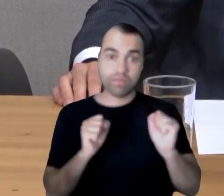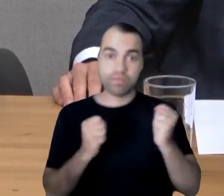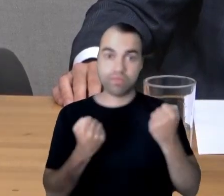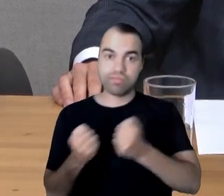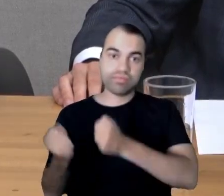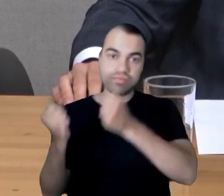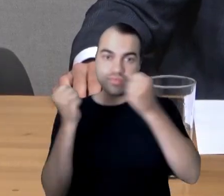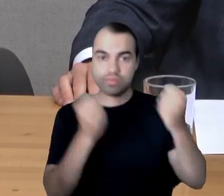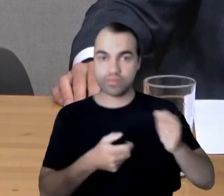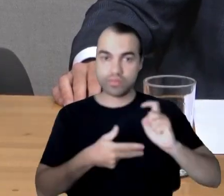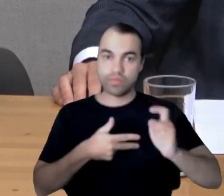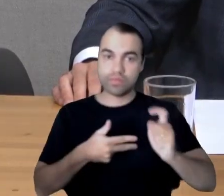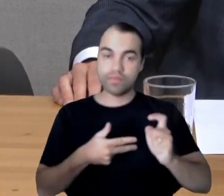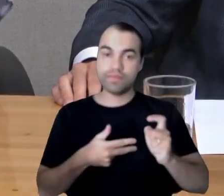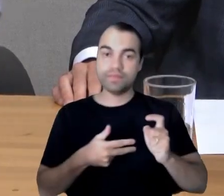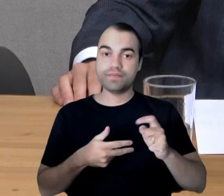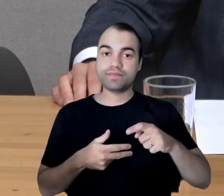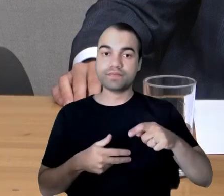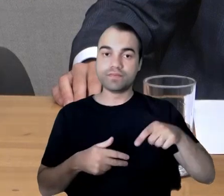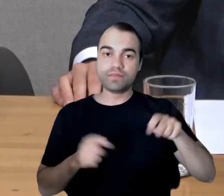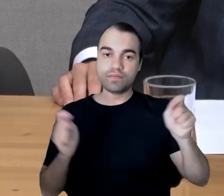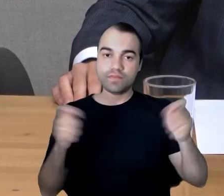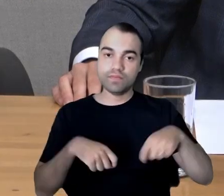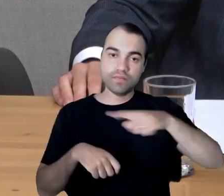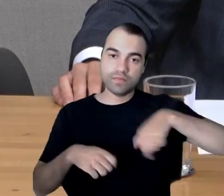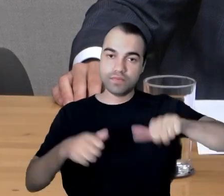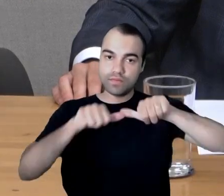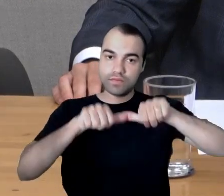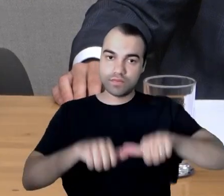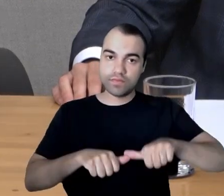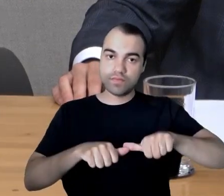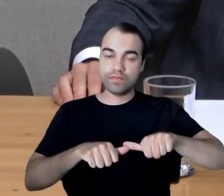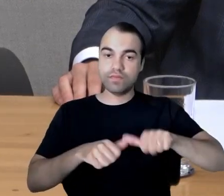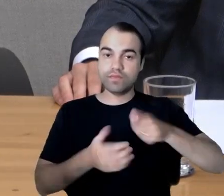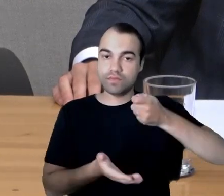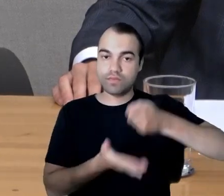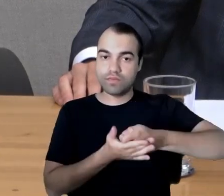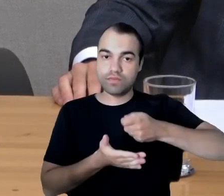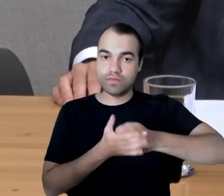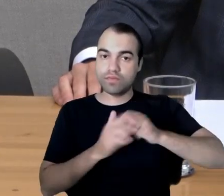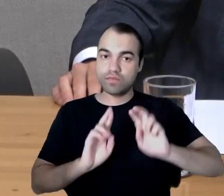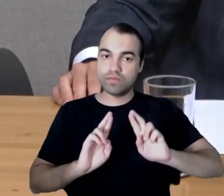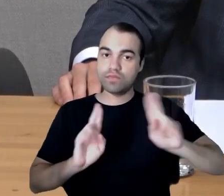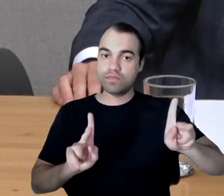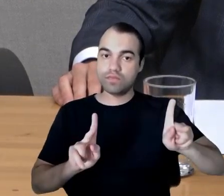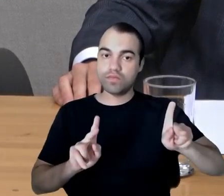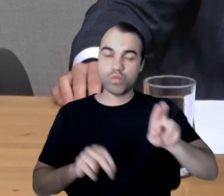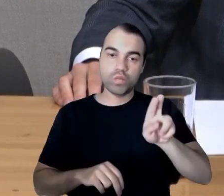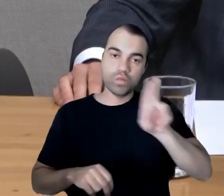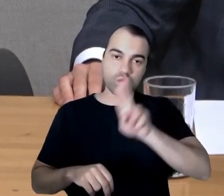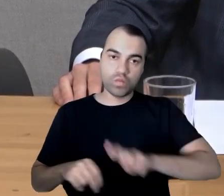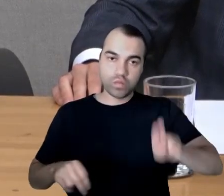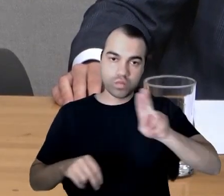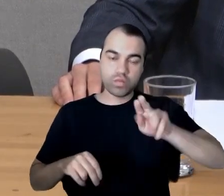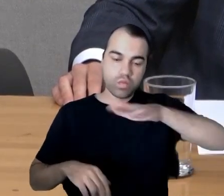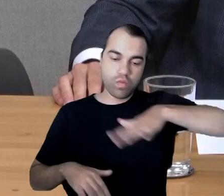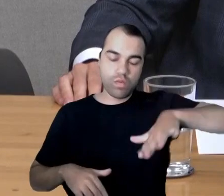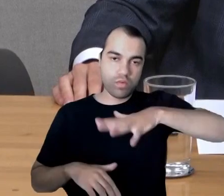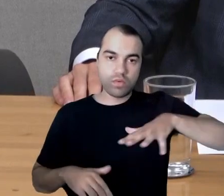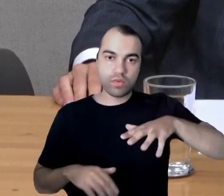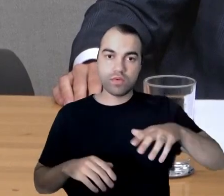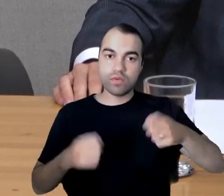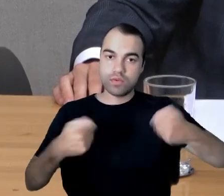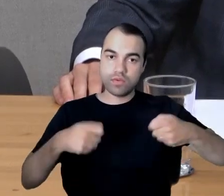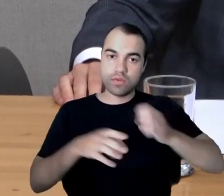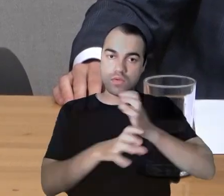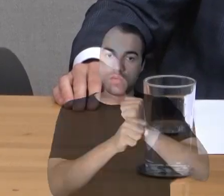pagar e gerar renda então nós devemos estabelecer aqui uma forma de pagamento diferente para o uso dessas áreas porque devia ser calculado inclusive com